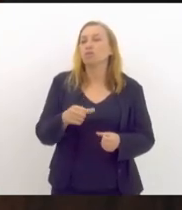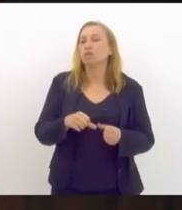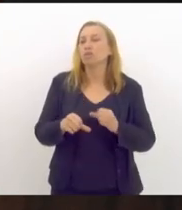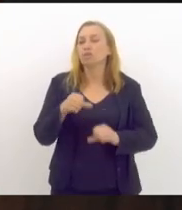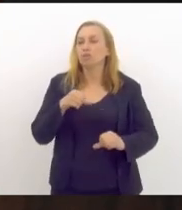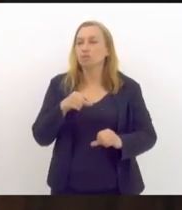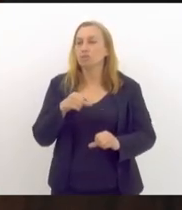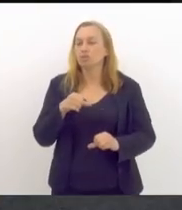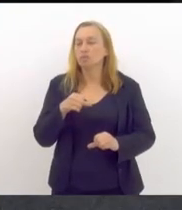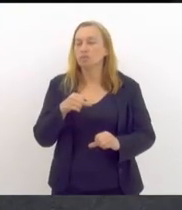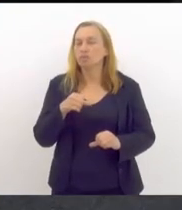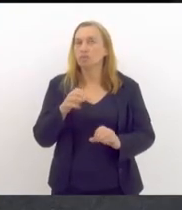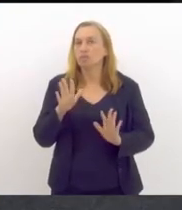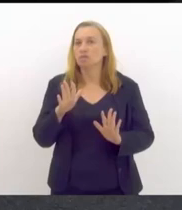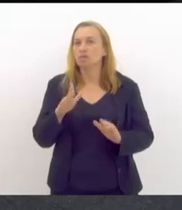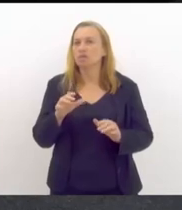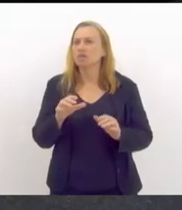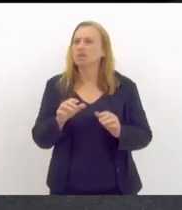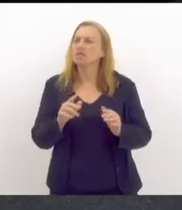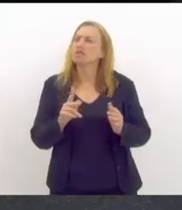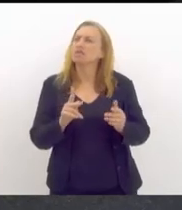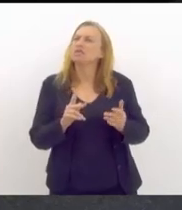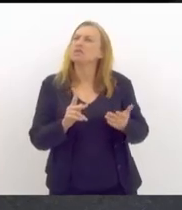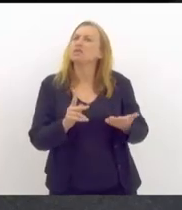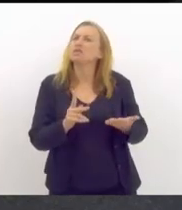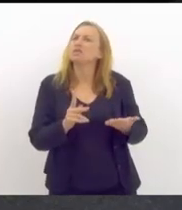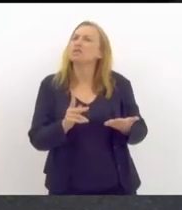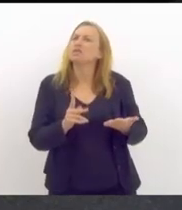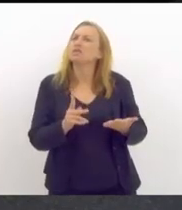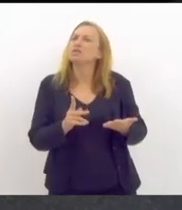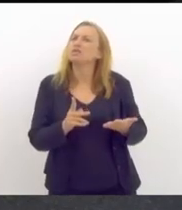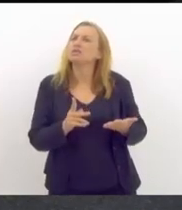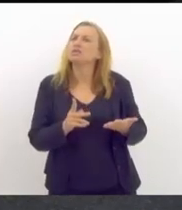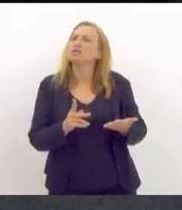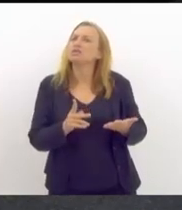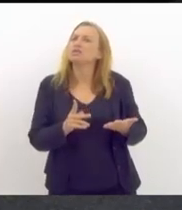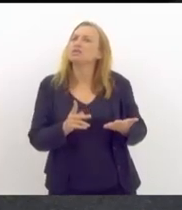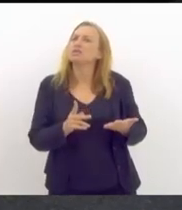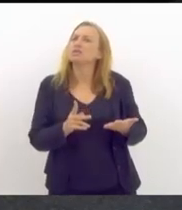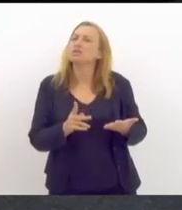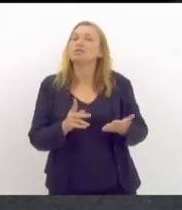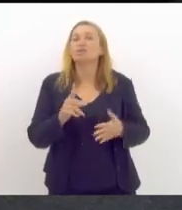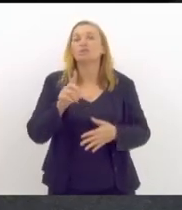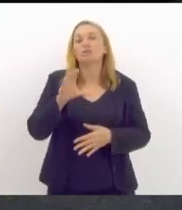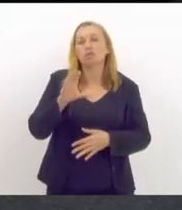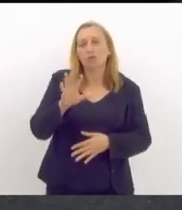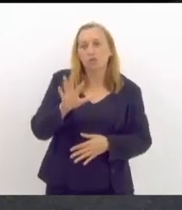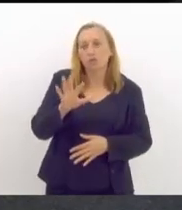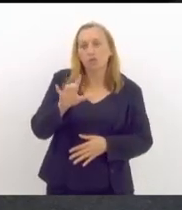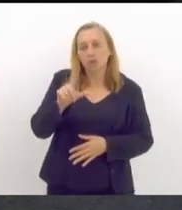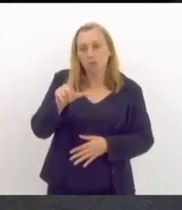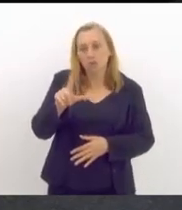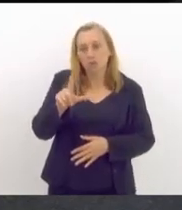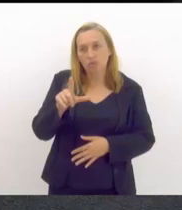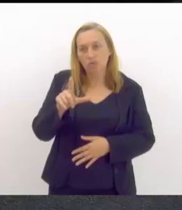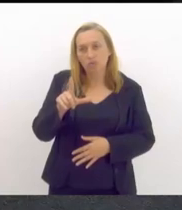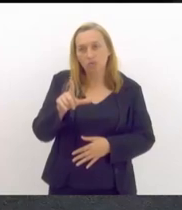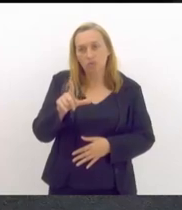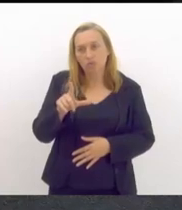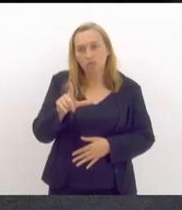abstenção Luiz Cláudio é Luiz Cláudio Luiz Paulo votou pela